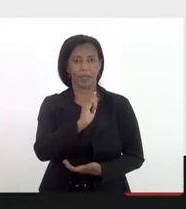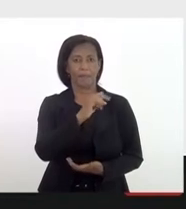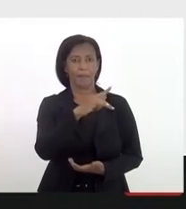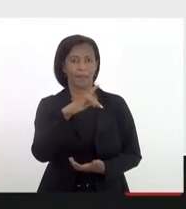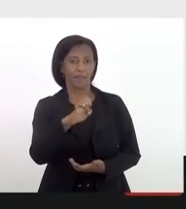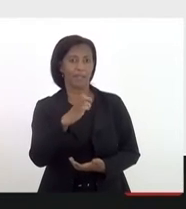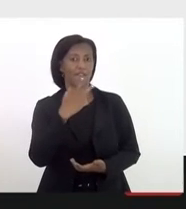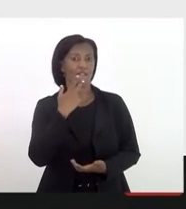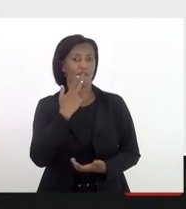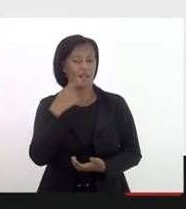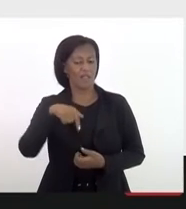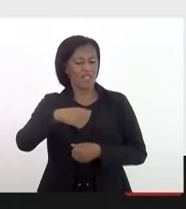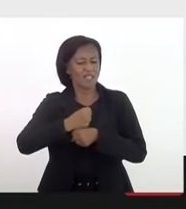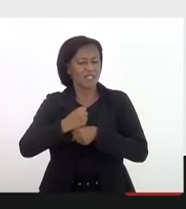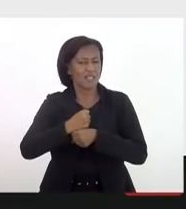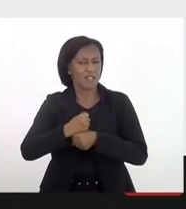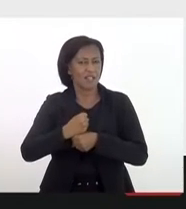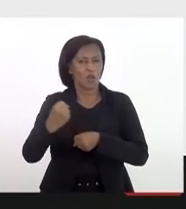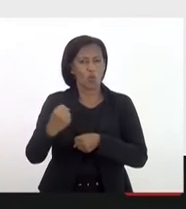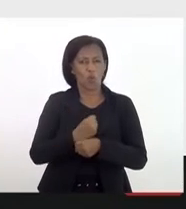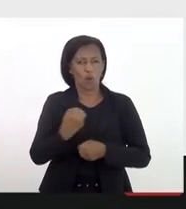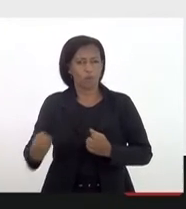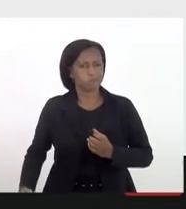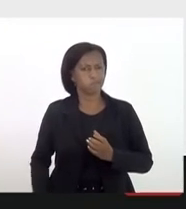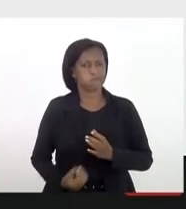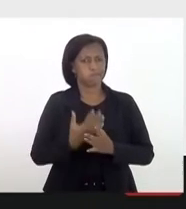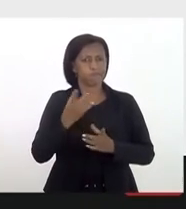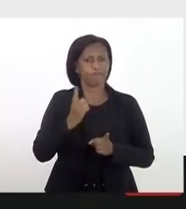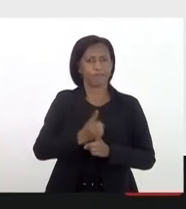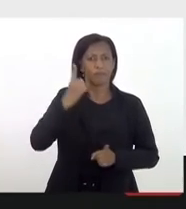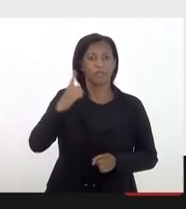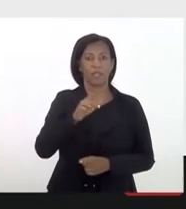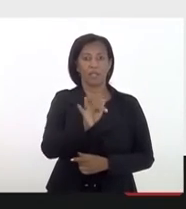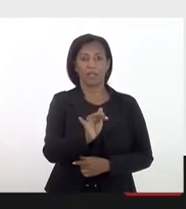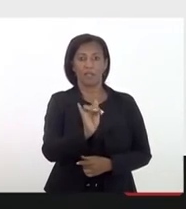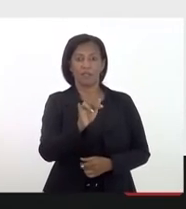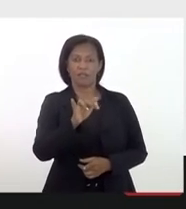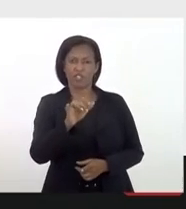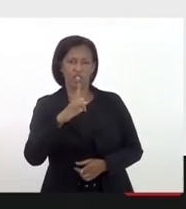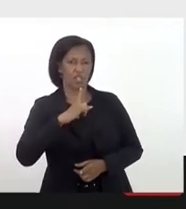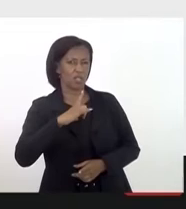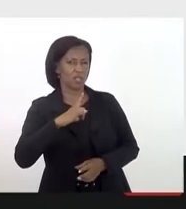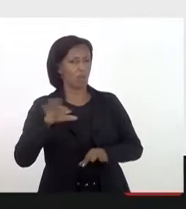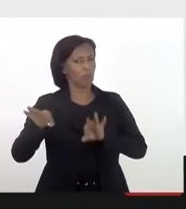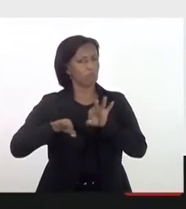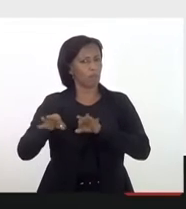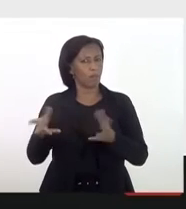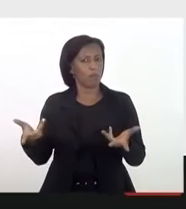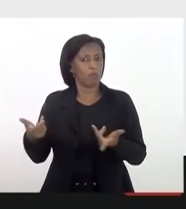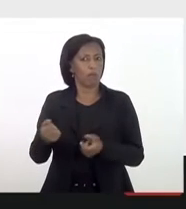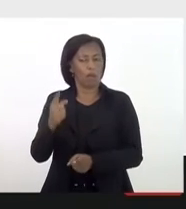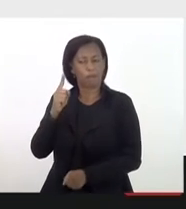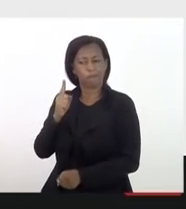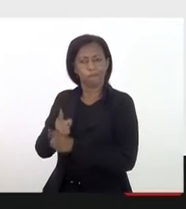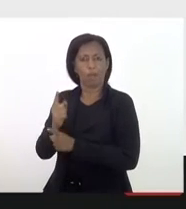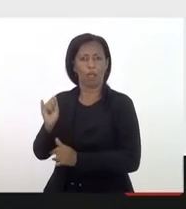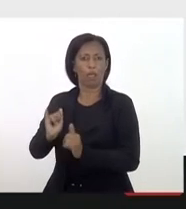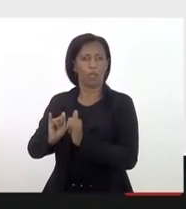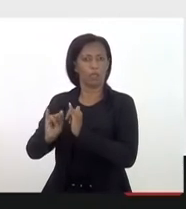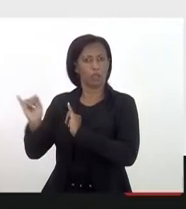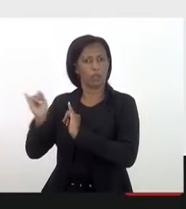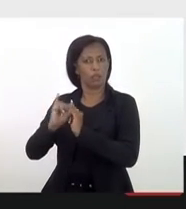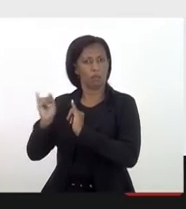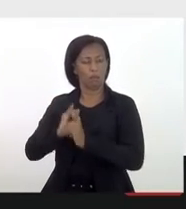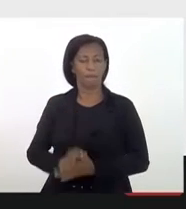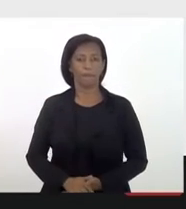ano será o ano da demanda. A FIRJAN tem um projeto importante de identificação de demandas industriais no estado. O